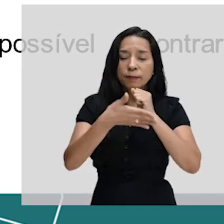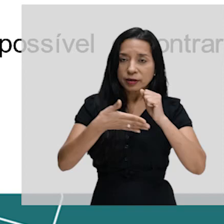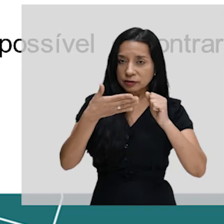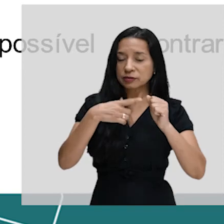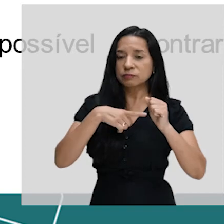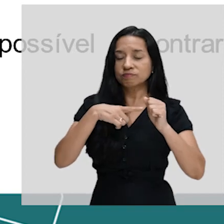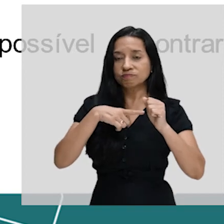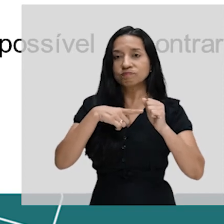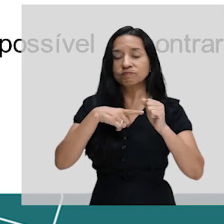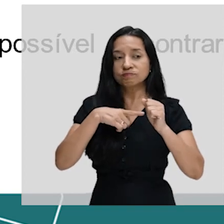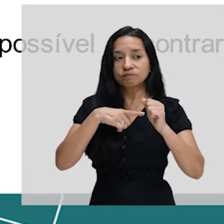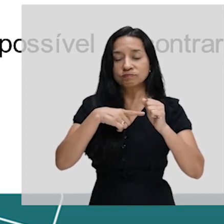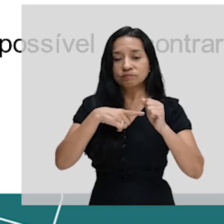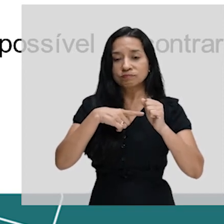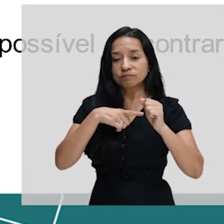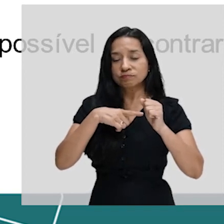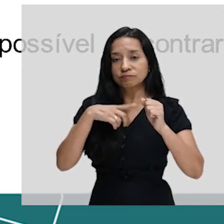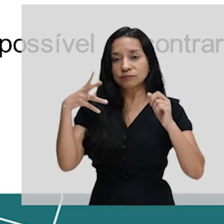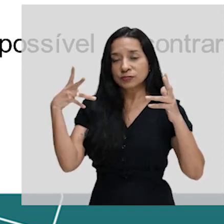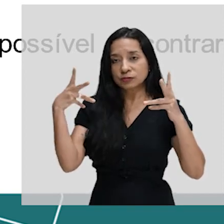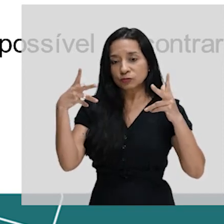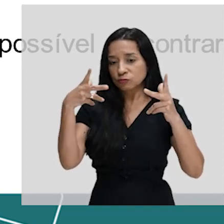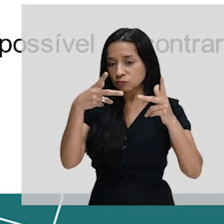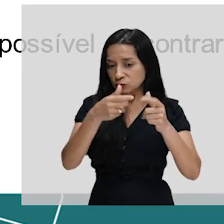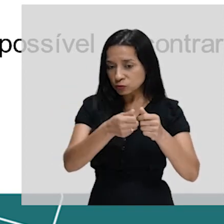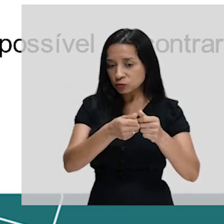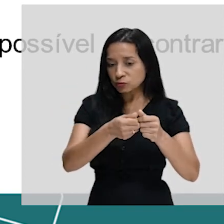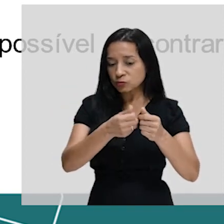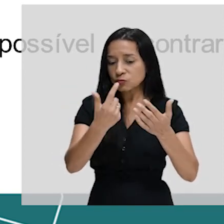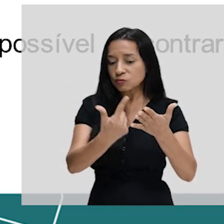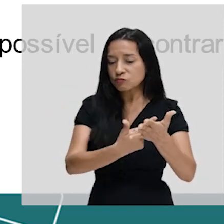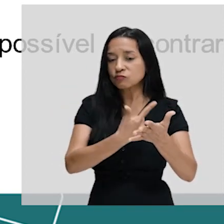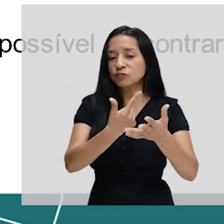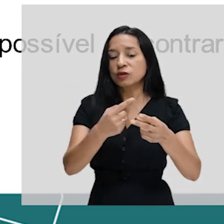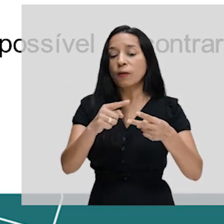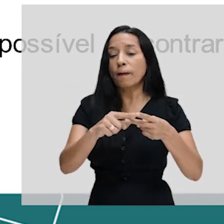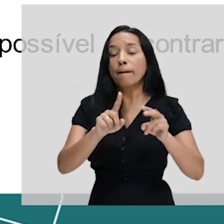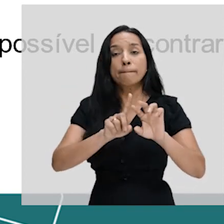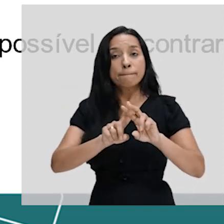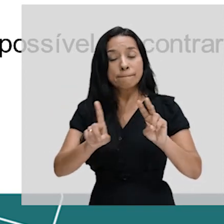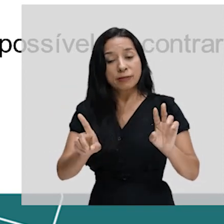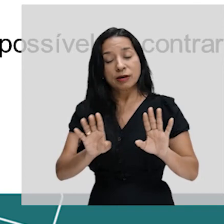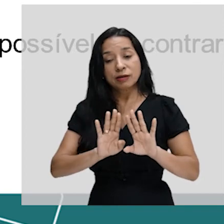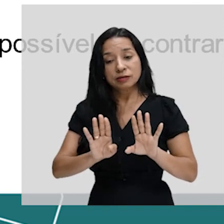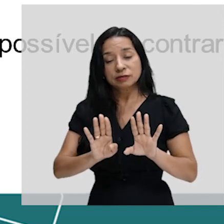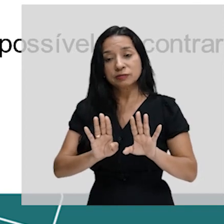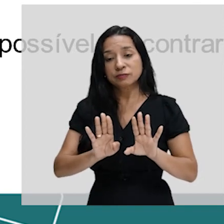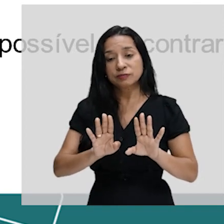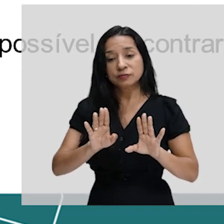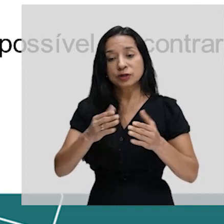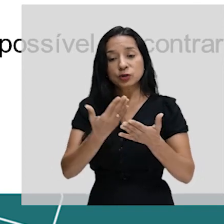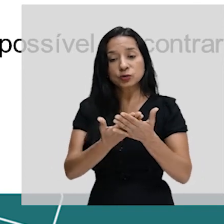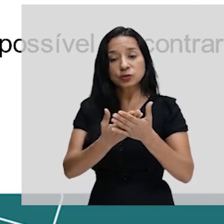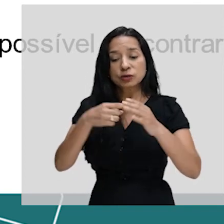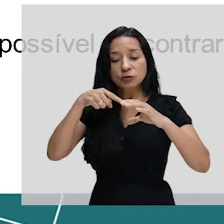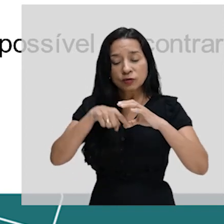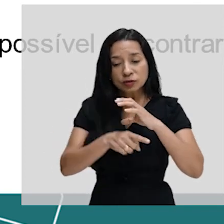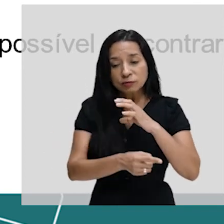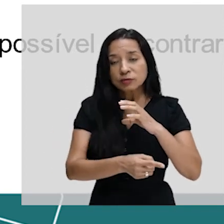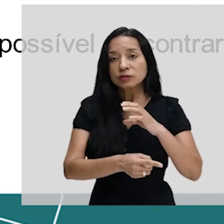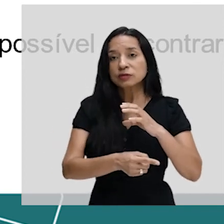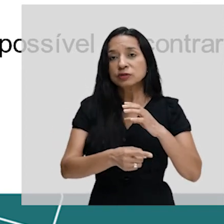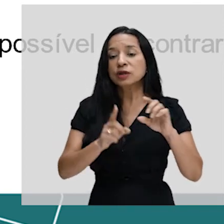trazem a síntese, o resumo daquela obra. Só que, quando nós estudamos profundamente, nós vimos que é possível